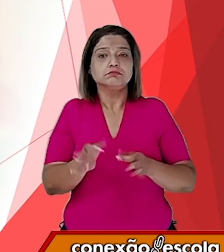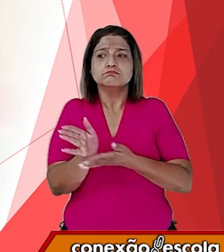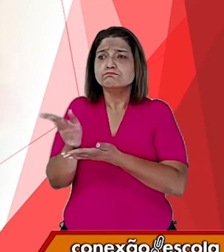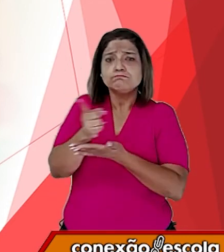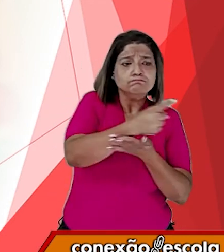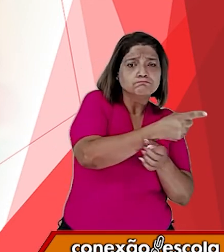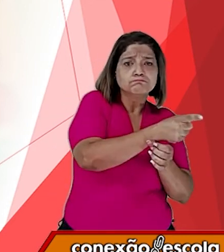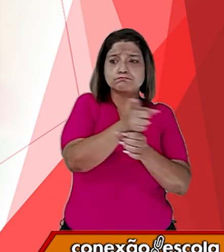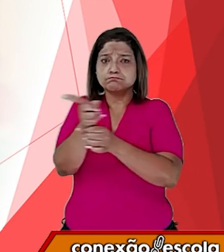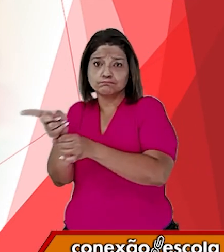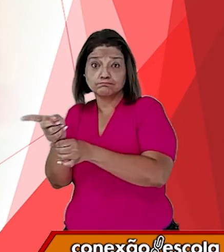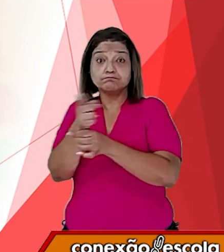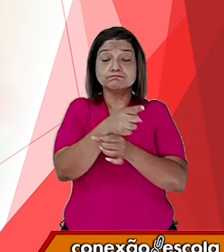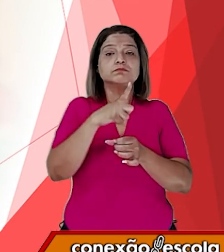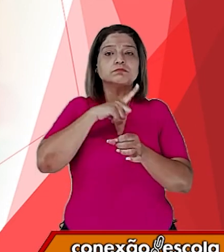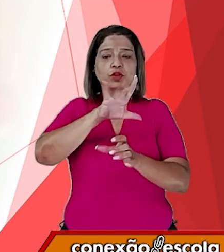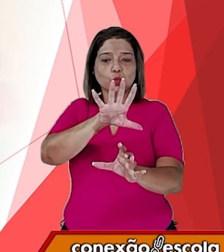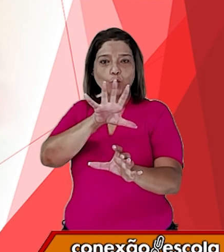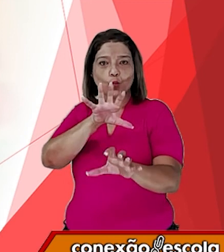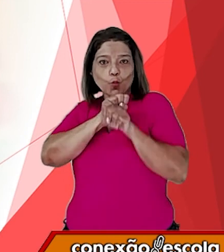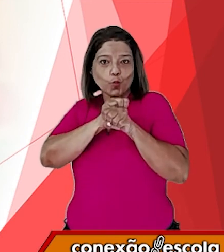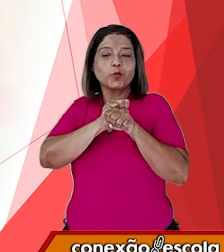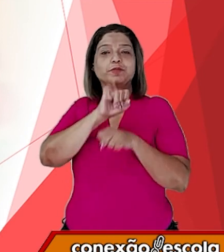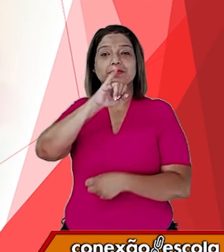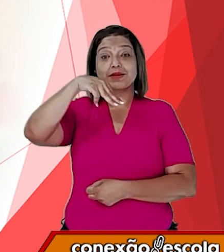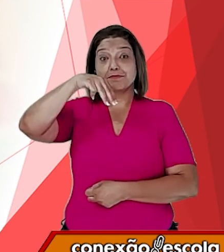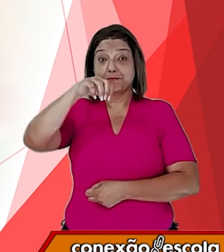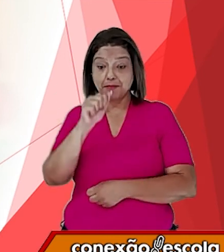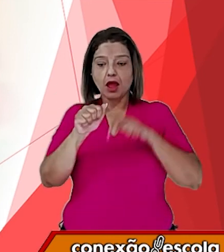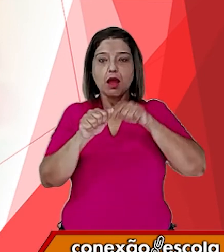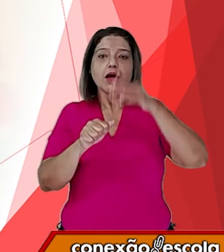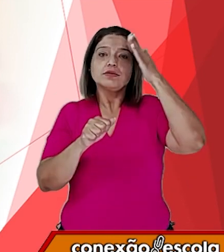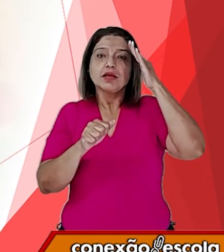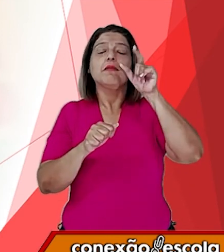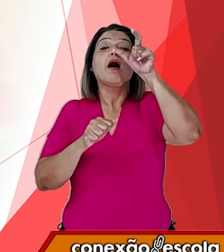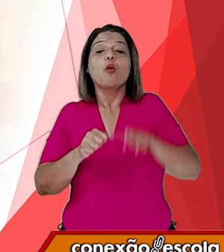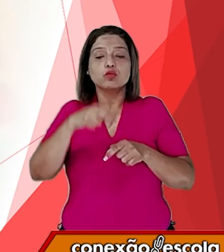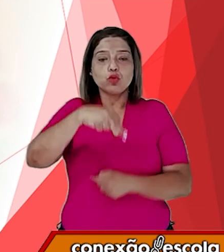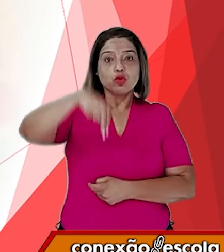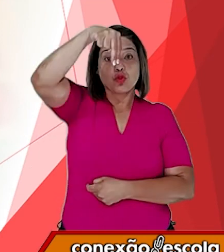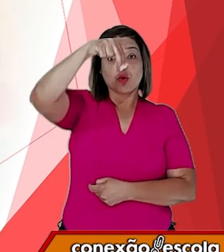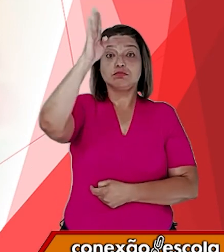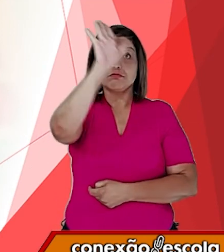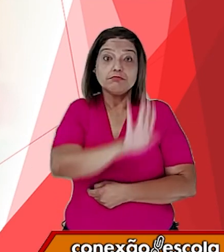orientada por um ímã que indica o norte magnético da Terra.